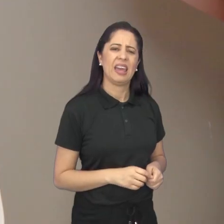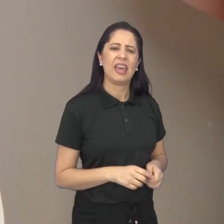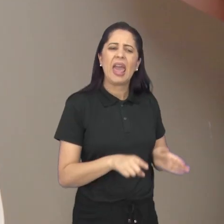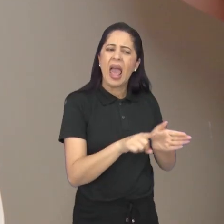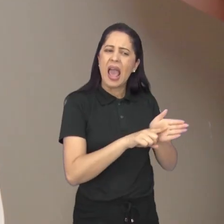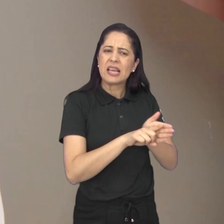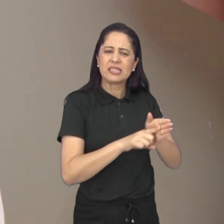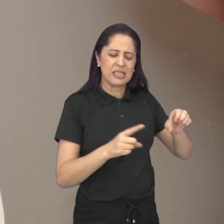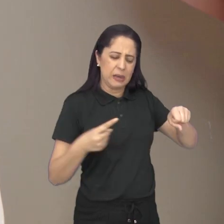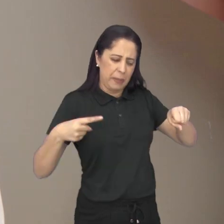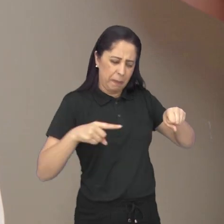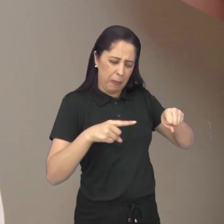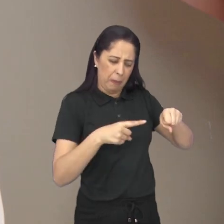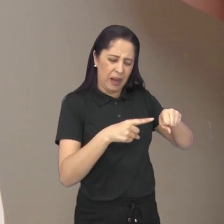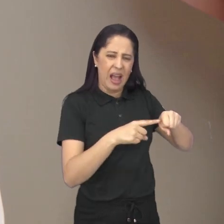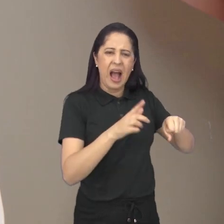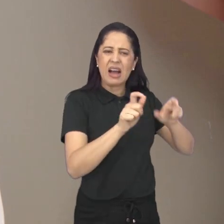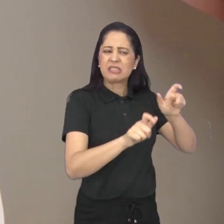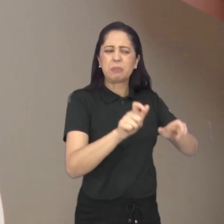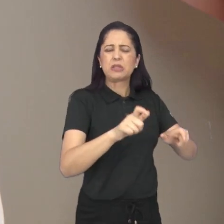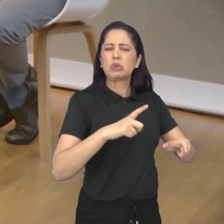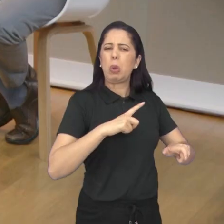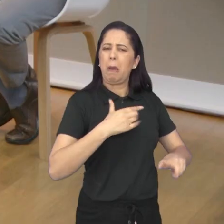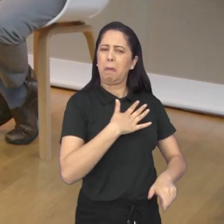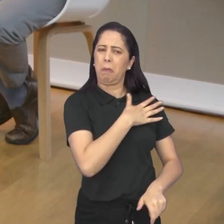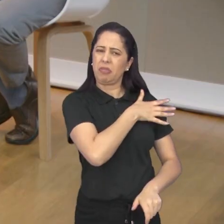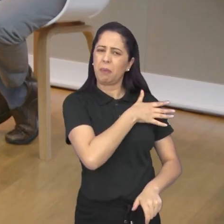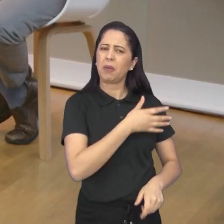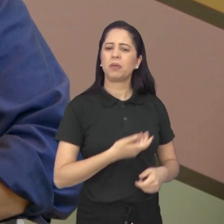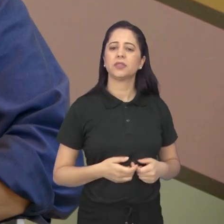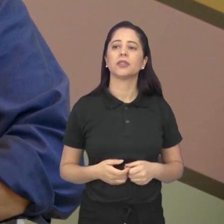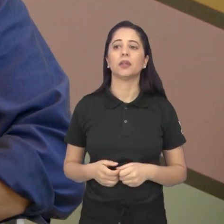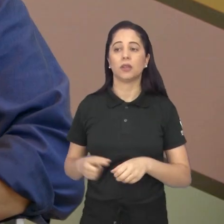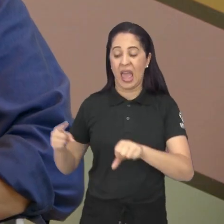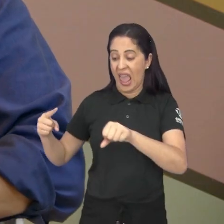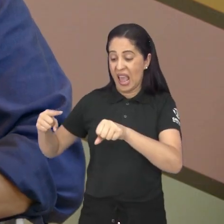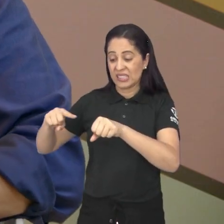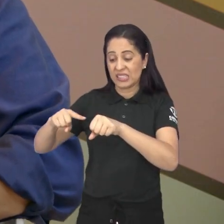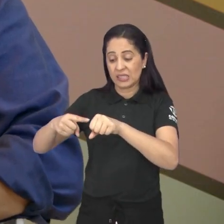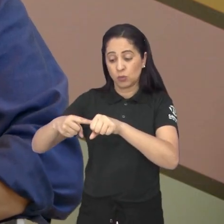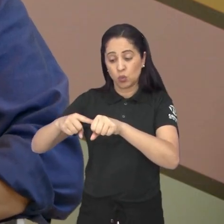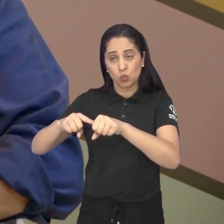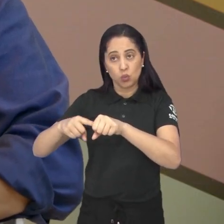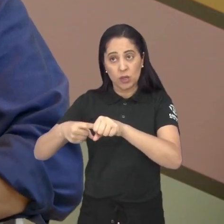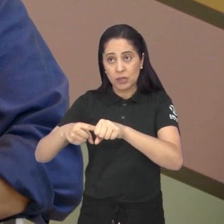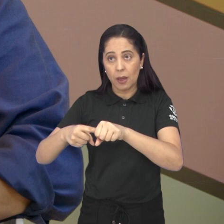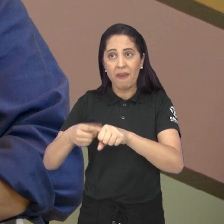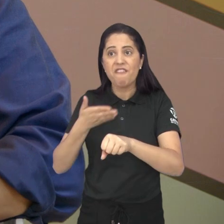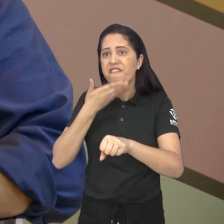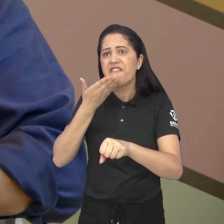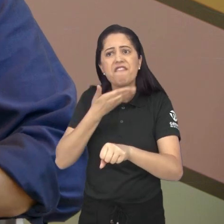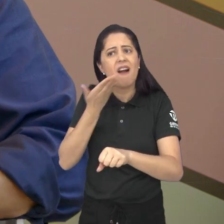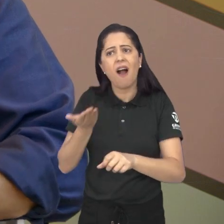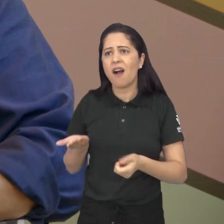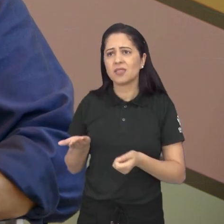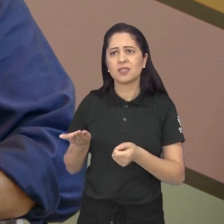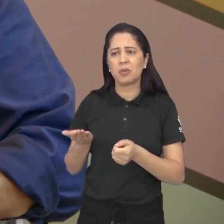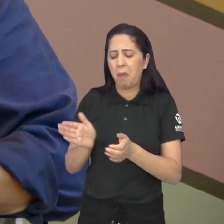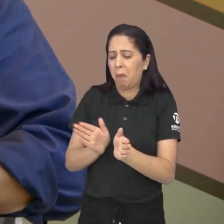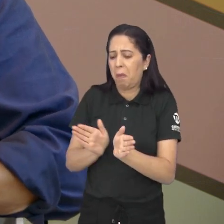certo preconceito. É bom desmistificar isso, né? A colonoscopia é um exame sensacional, porque assim, é um exame